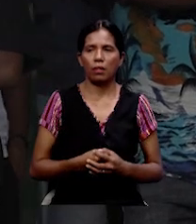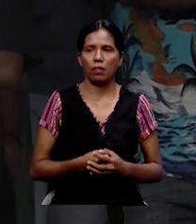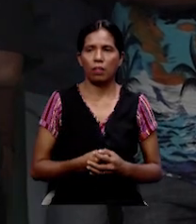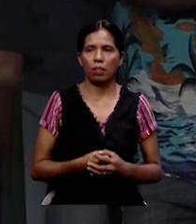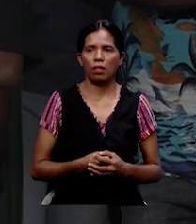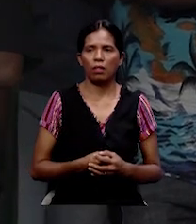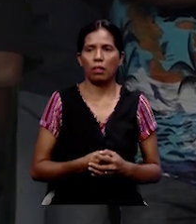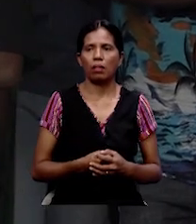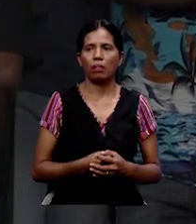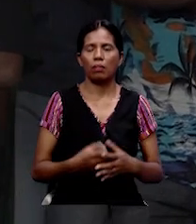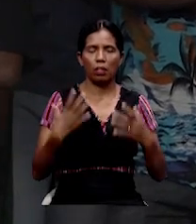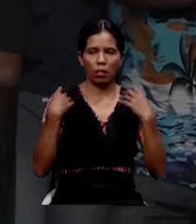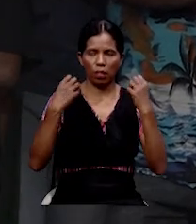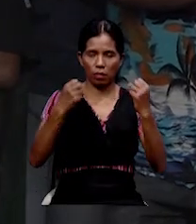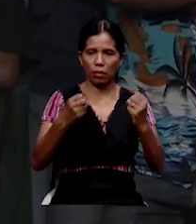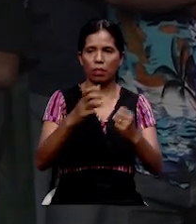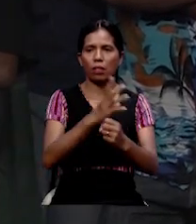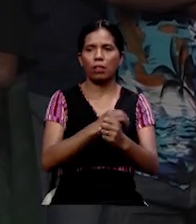hodi a forsa di tang.